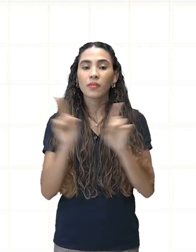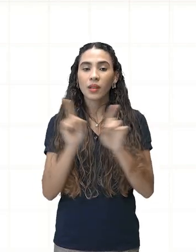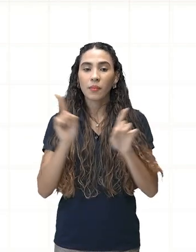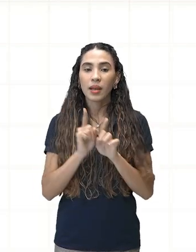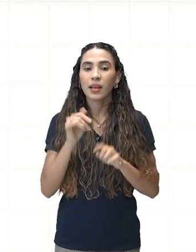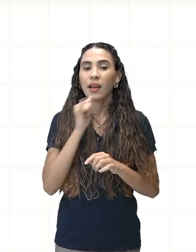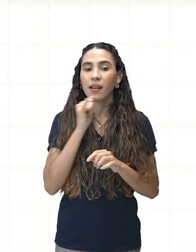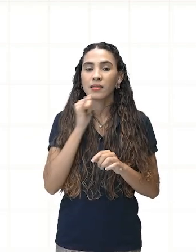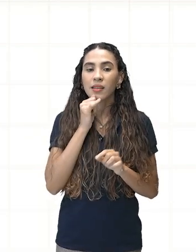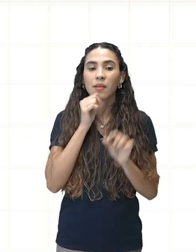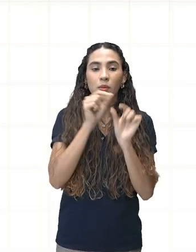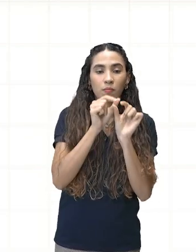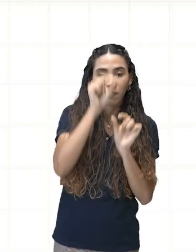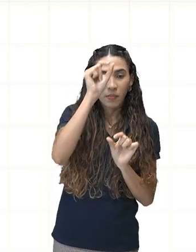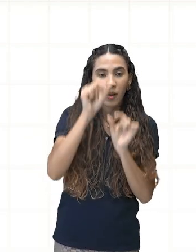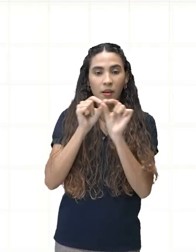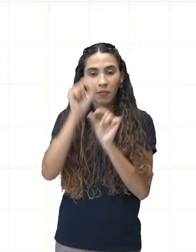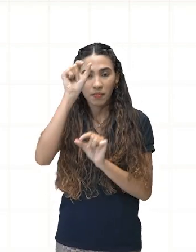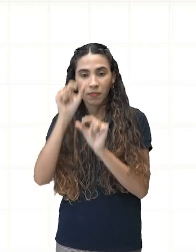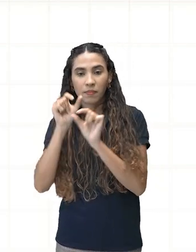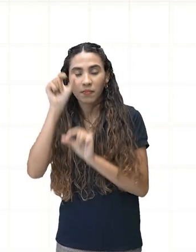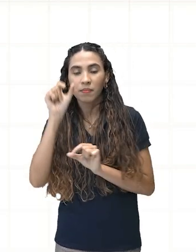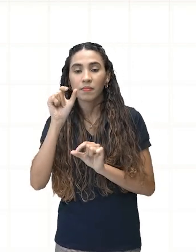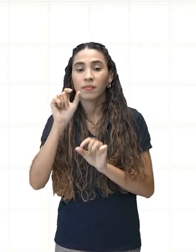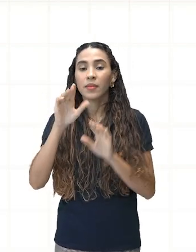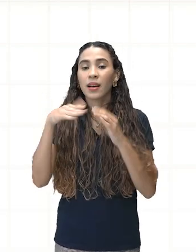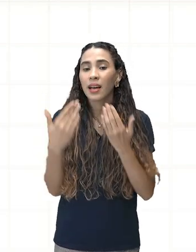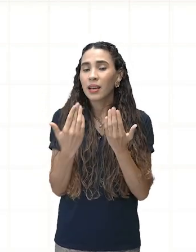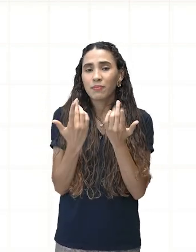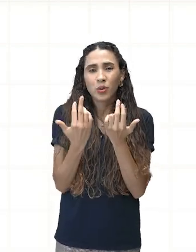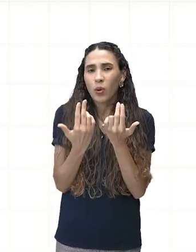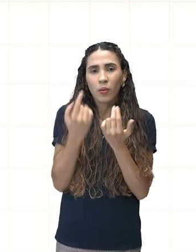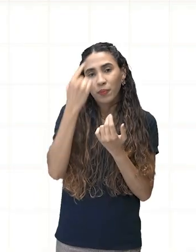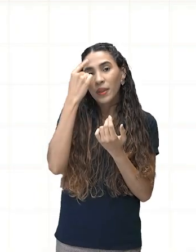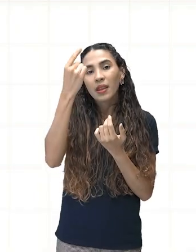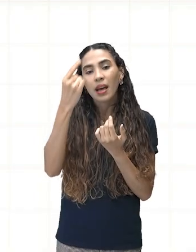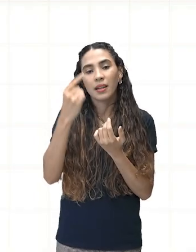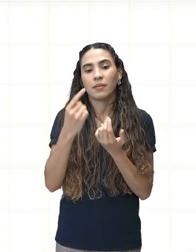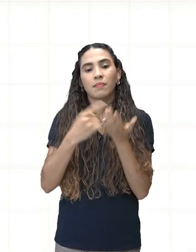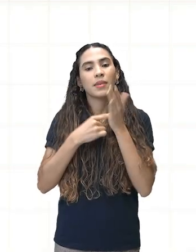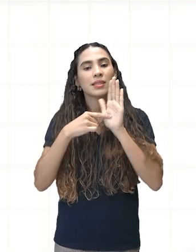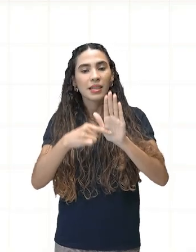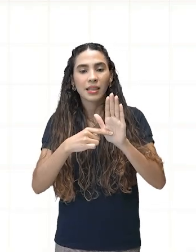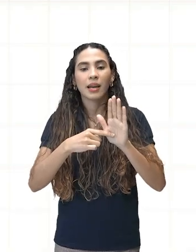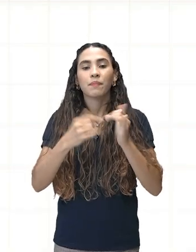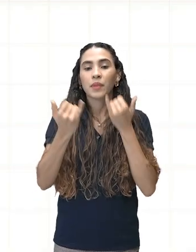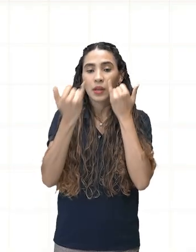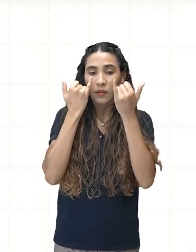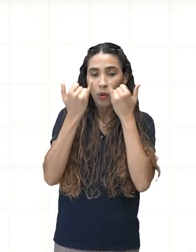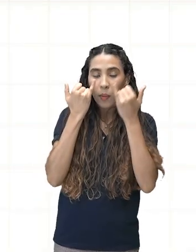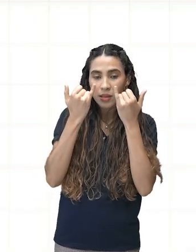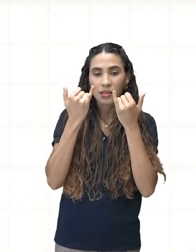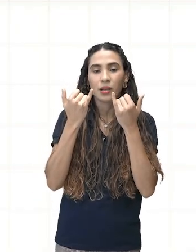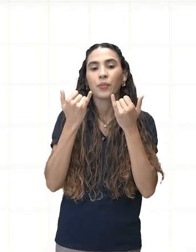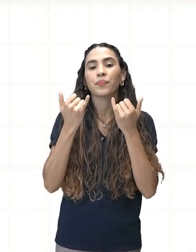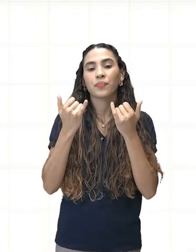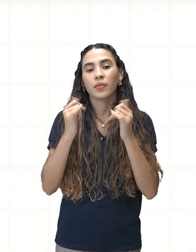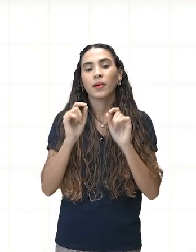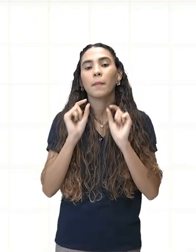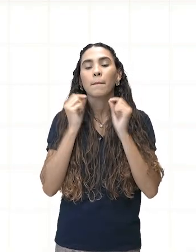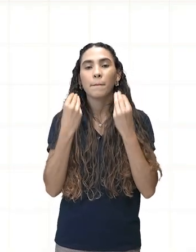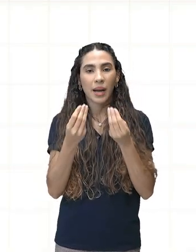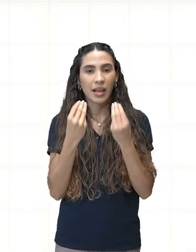de barras ou colunas. Basicamente, é a mesma ideia, trazer esses dados estatísticos para a gente